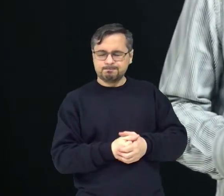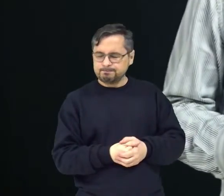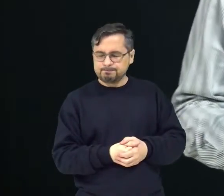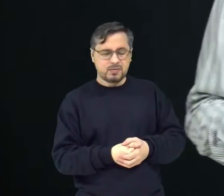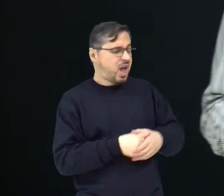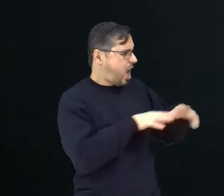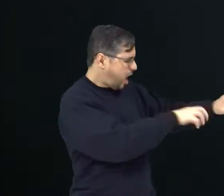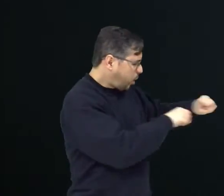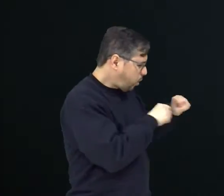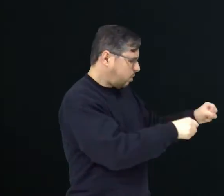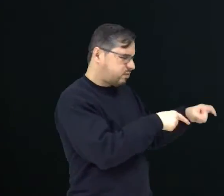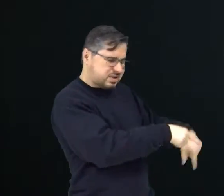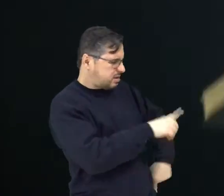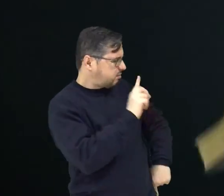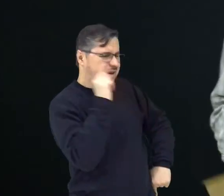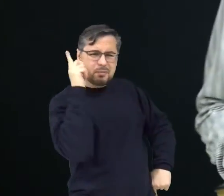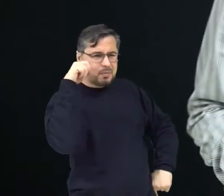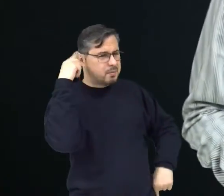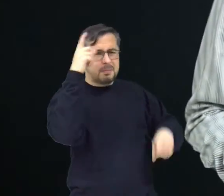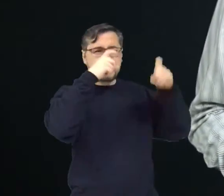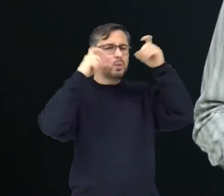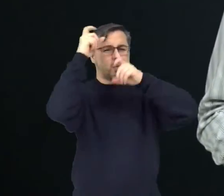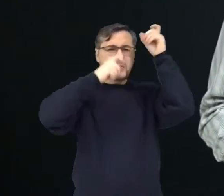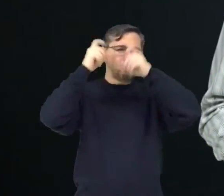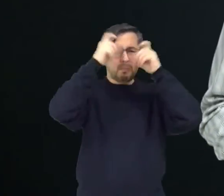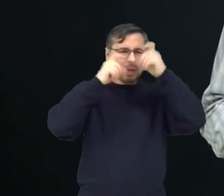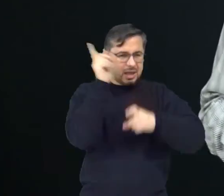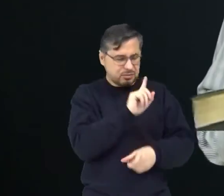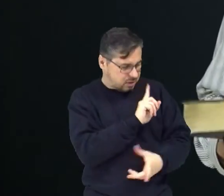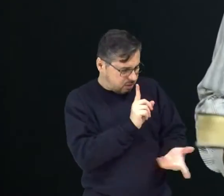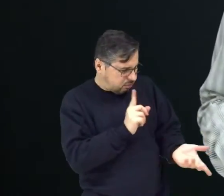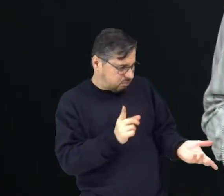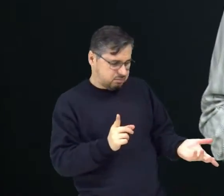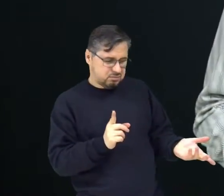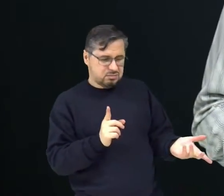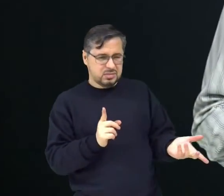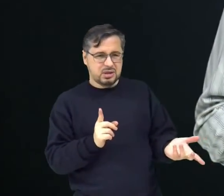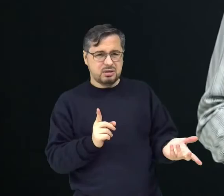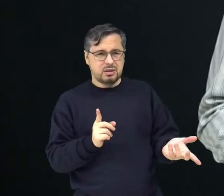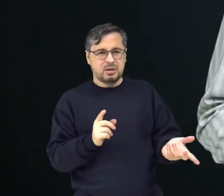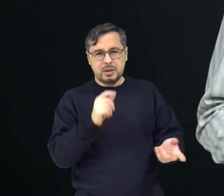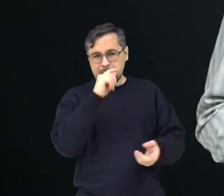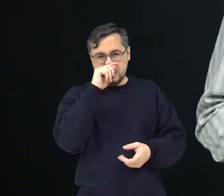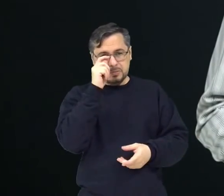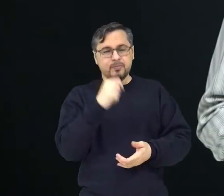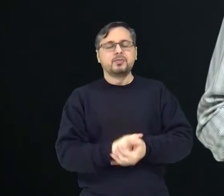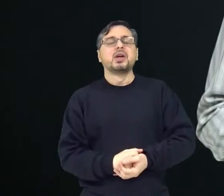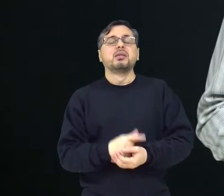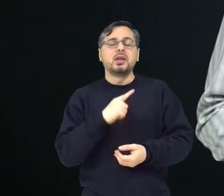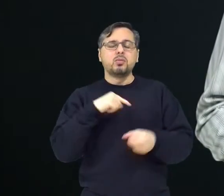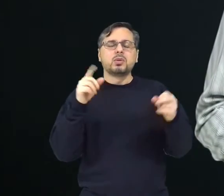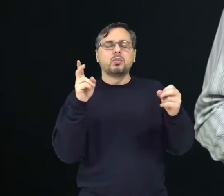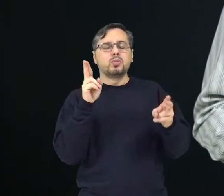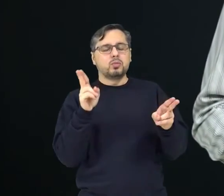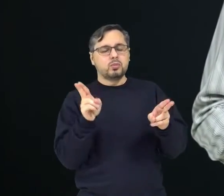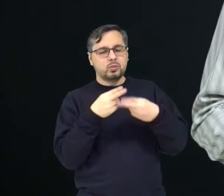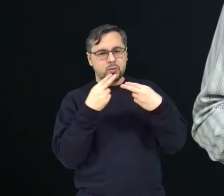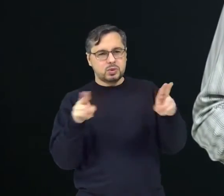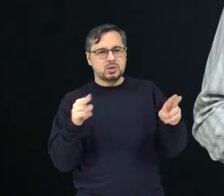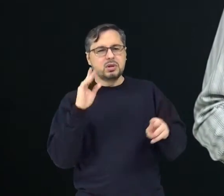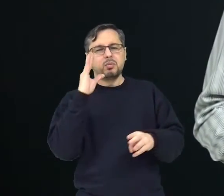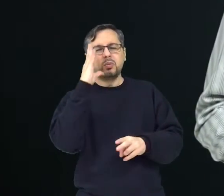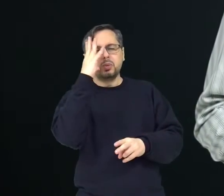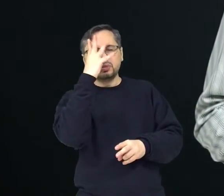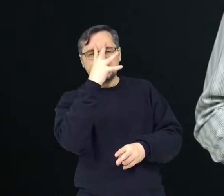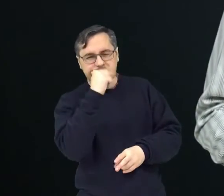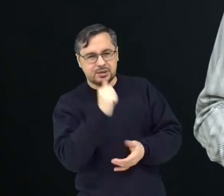Mestre, o Senhor não se importa que venhamos a perecer? Inclusive, um belíssimo cântico do nosso